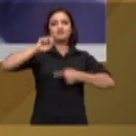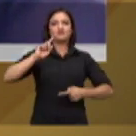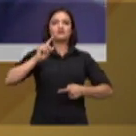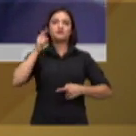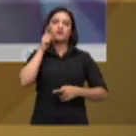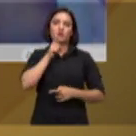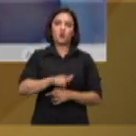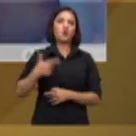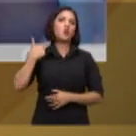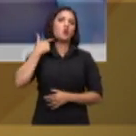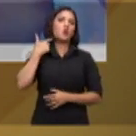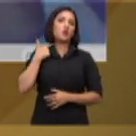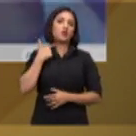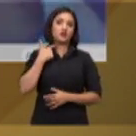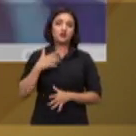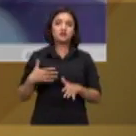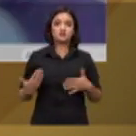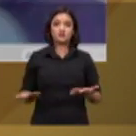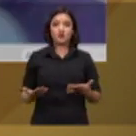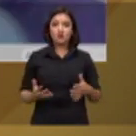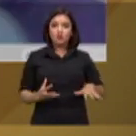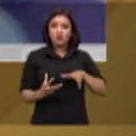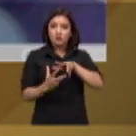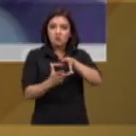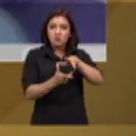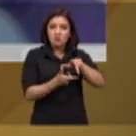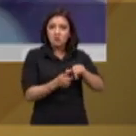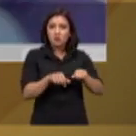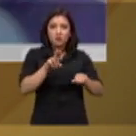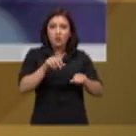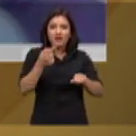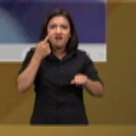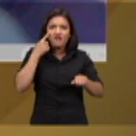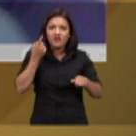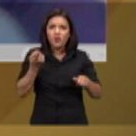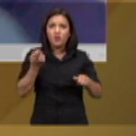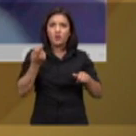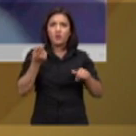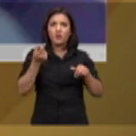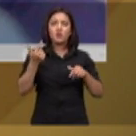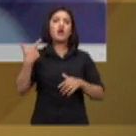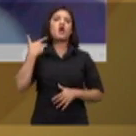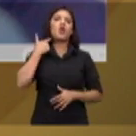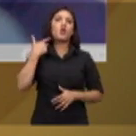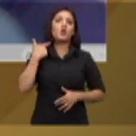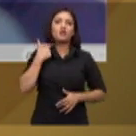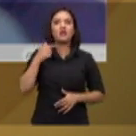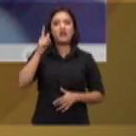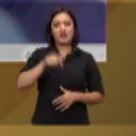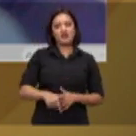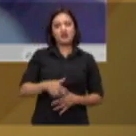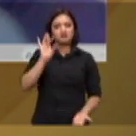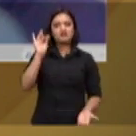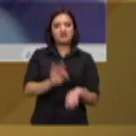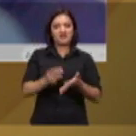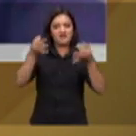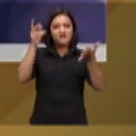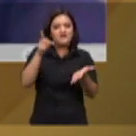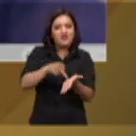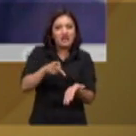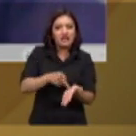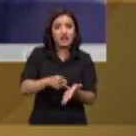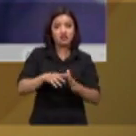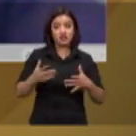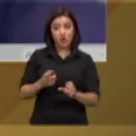loterias. Diz ele, o mundo jamais viu, nem nunca verá, uma loteria perfeitamente honesta, ou em que o